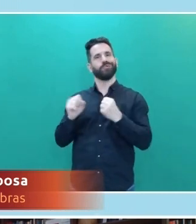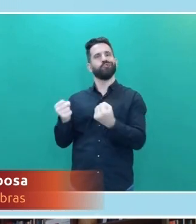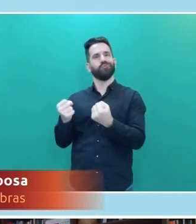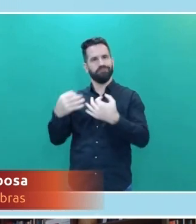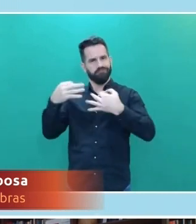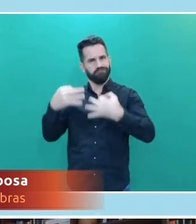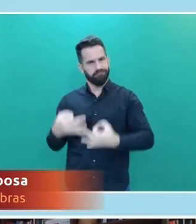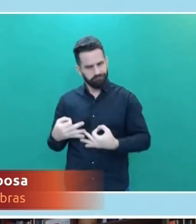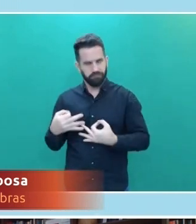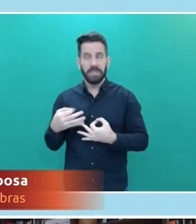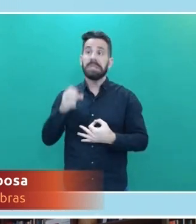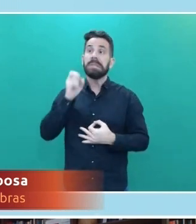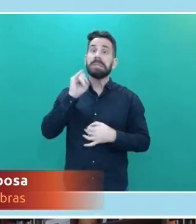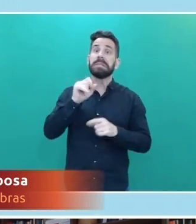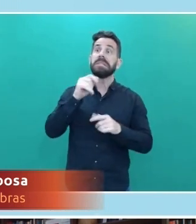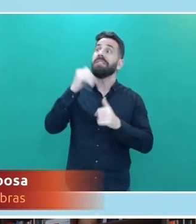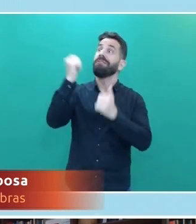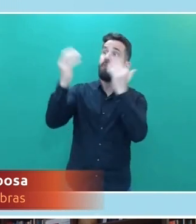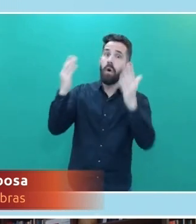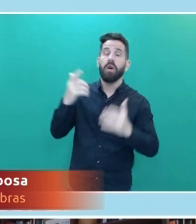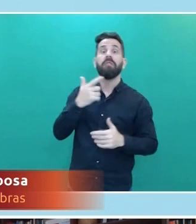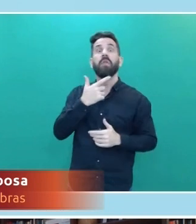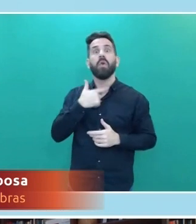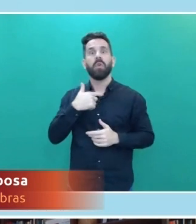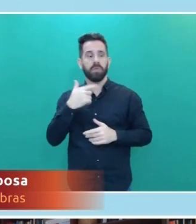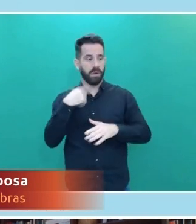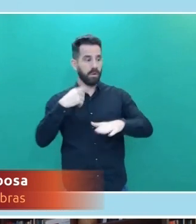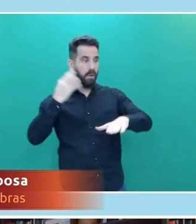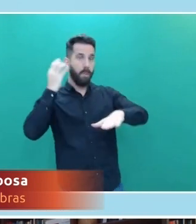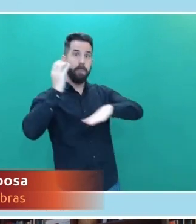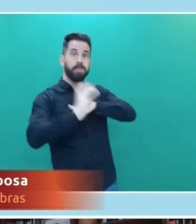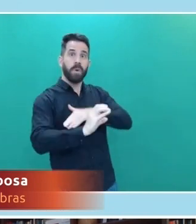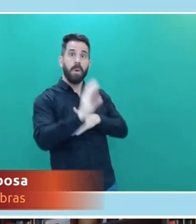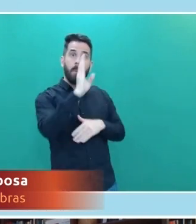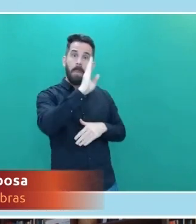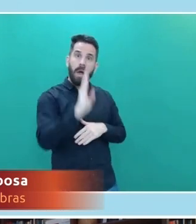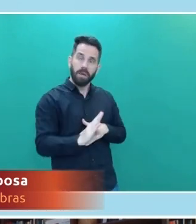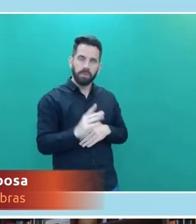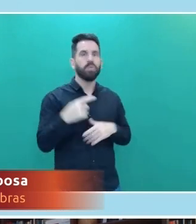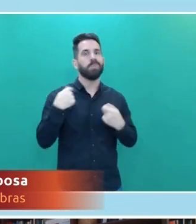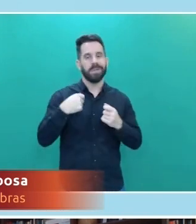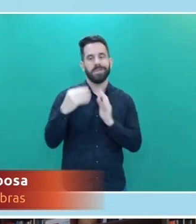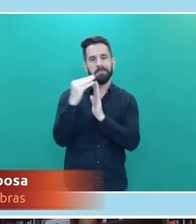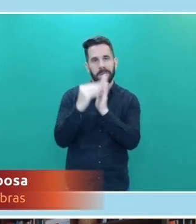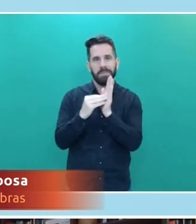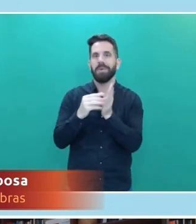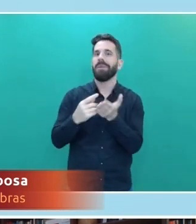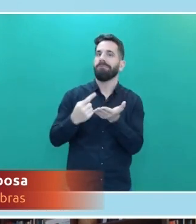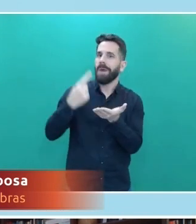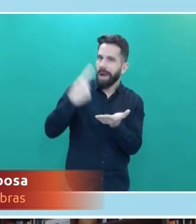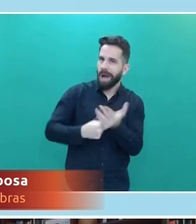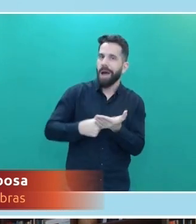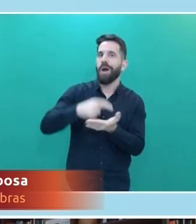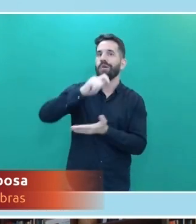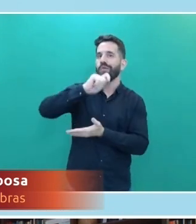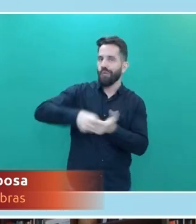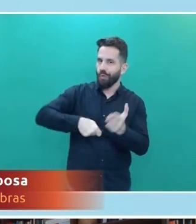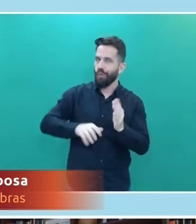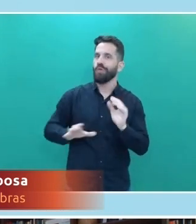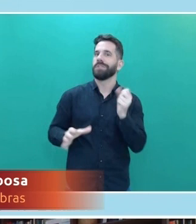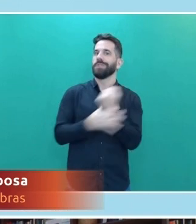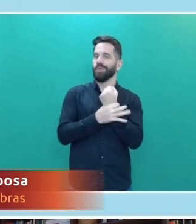para quem quer investir no Brasil, porque essa é a mensagem que é passada a todo momento, né? O Brasil é um país que